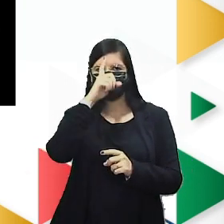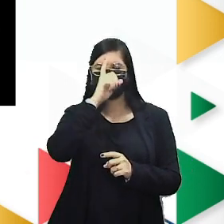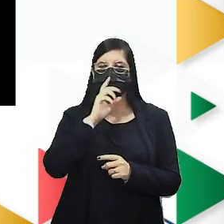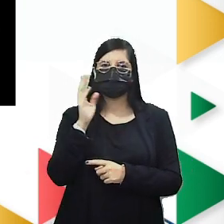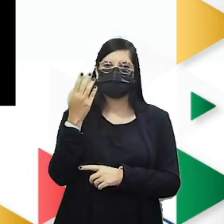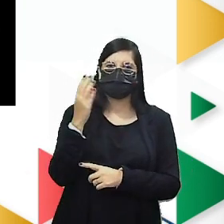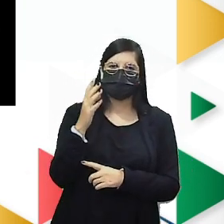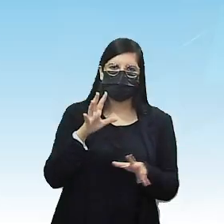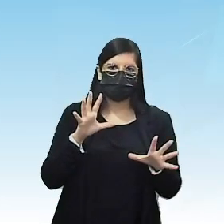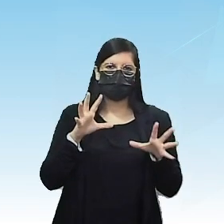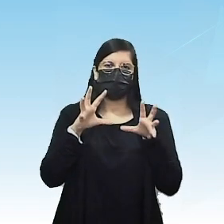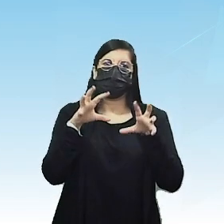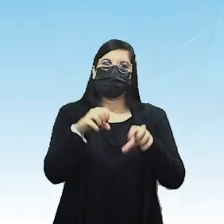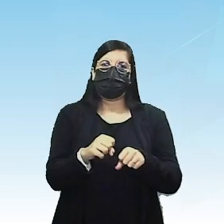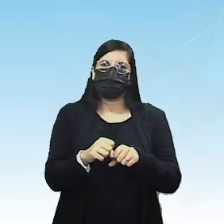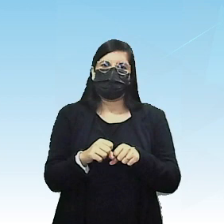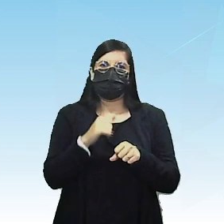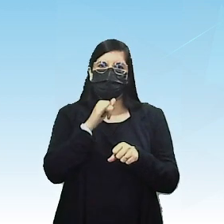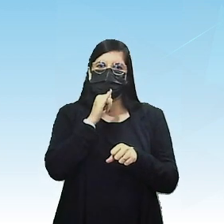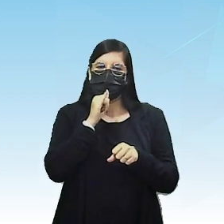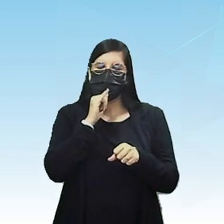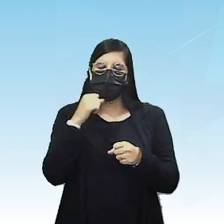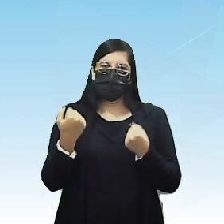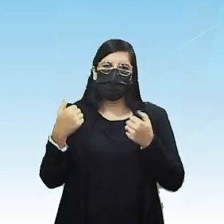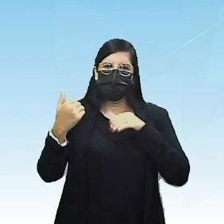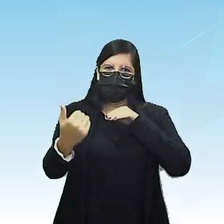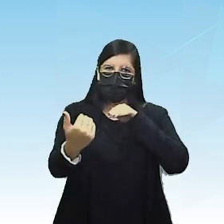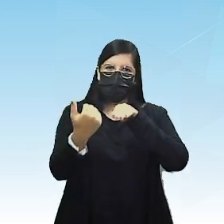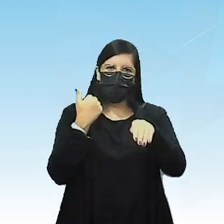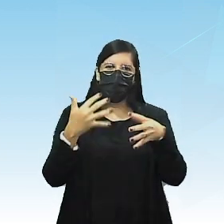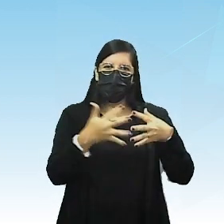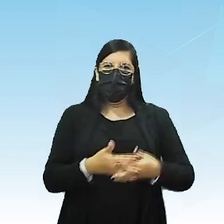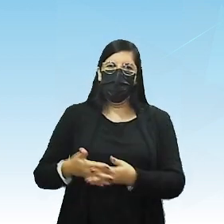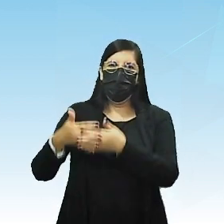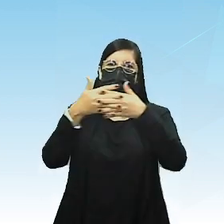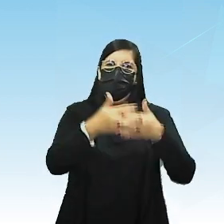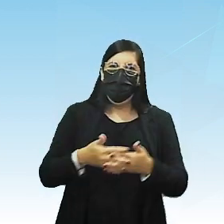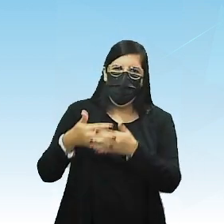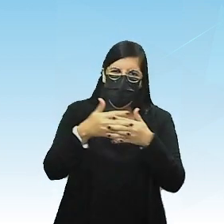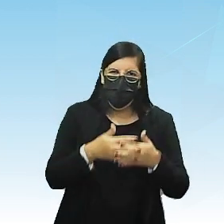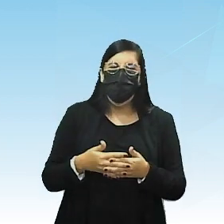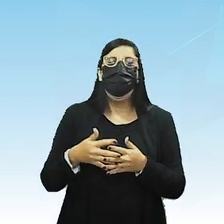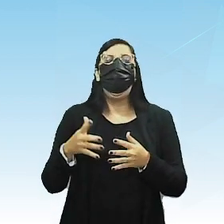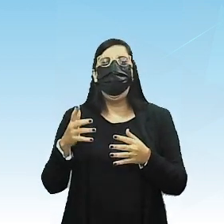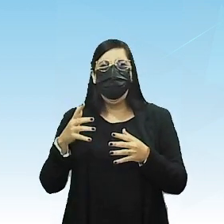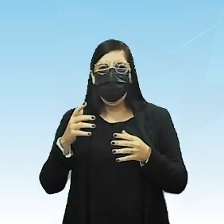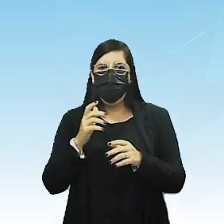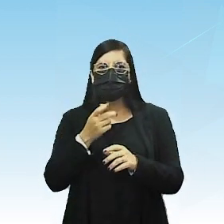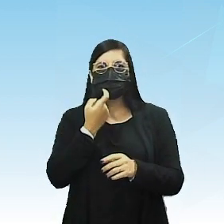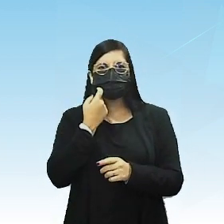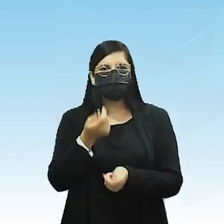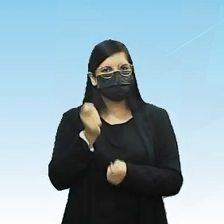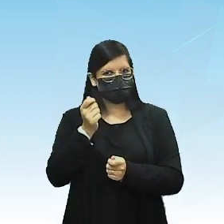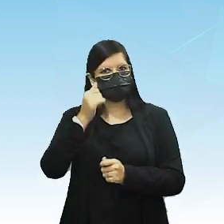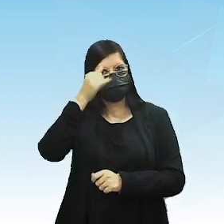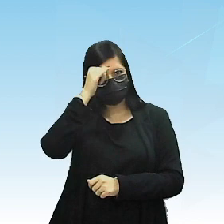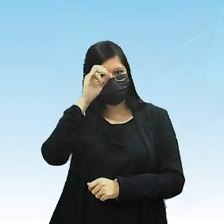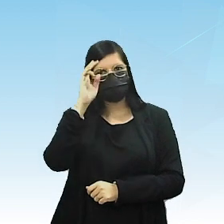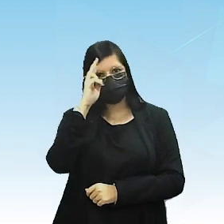encontrar fantasma na estrada, porque existe a história também de caminhoneiro, né? Pescador e caminhoneiro que tem muitas histórias para contar,